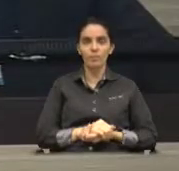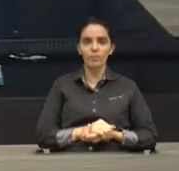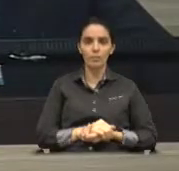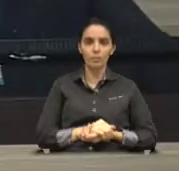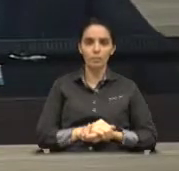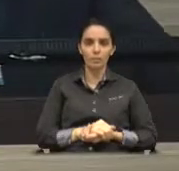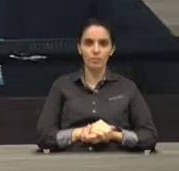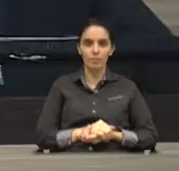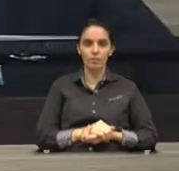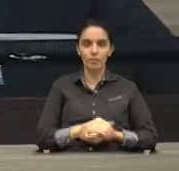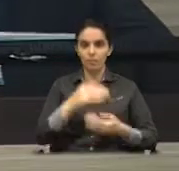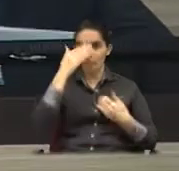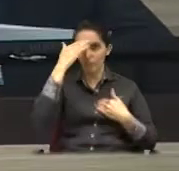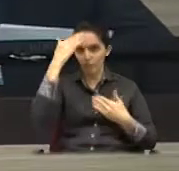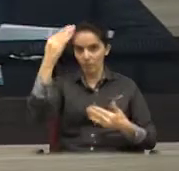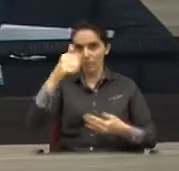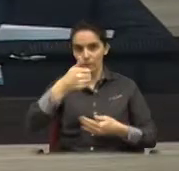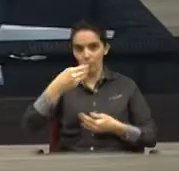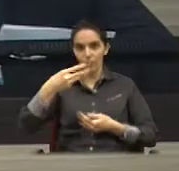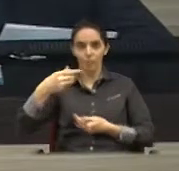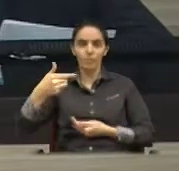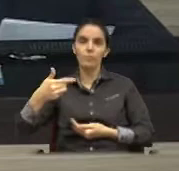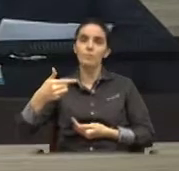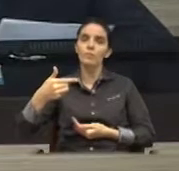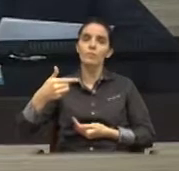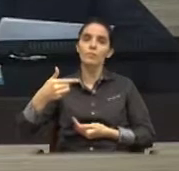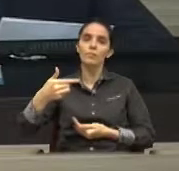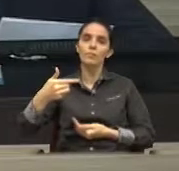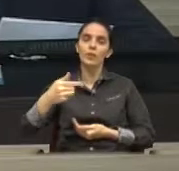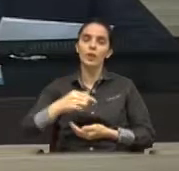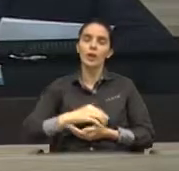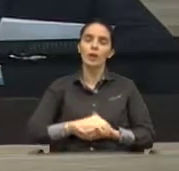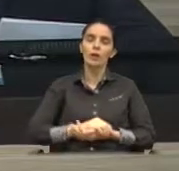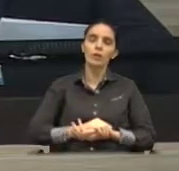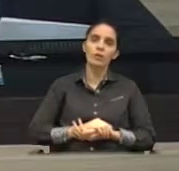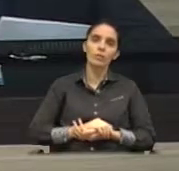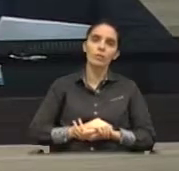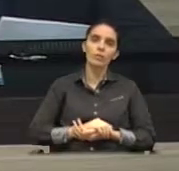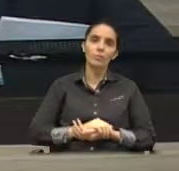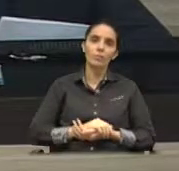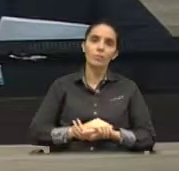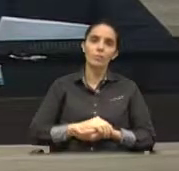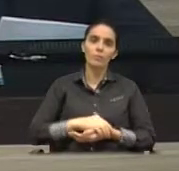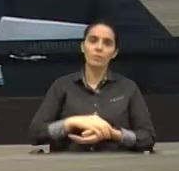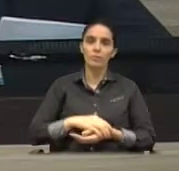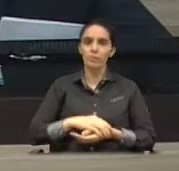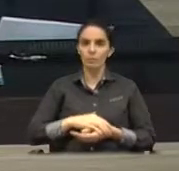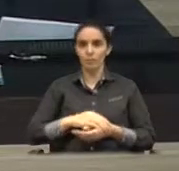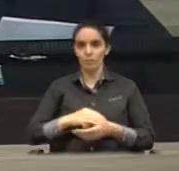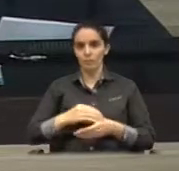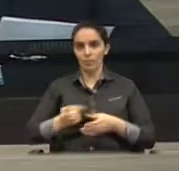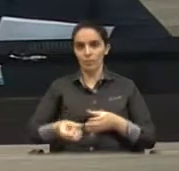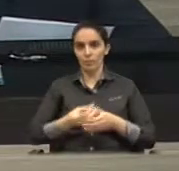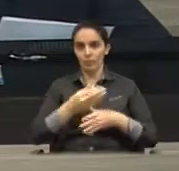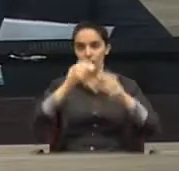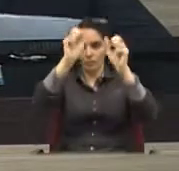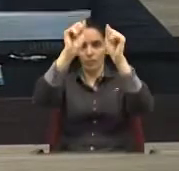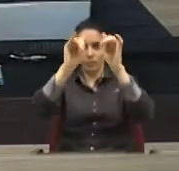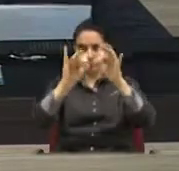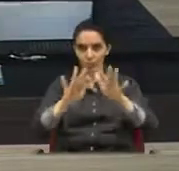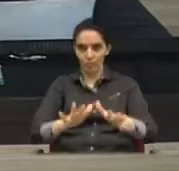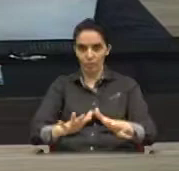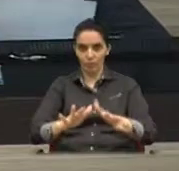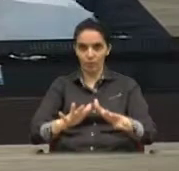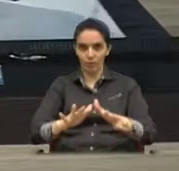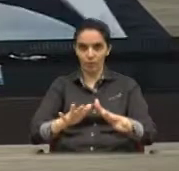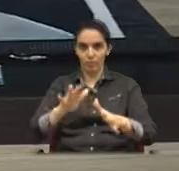Moção de congratulações 132/2017, moção de congratulações ao jubileu de 300 anos de bênçãos de Nossa Senhora